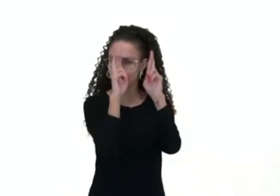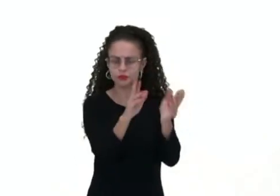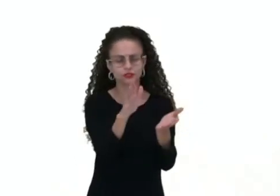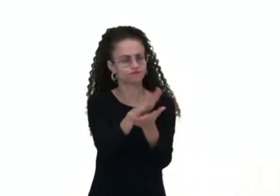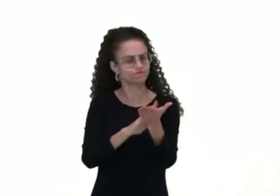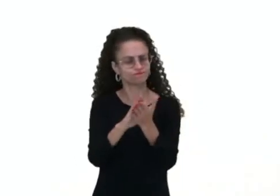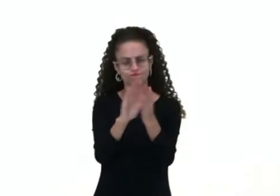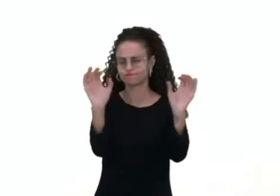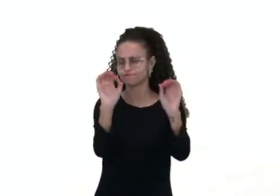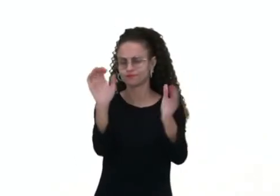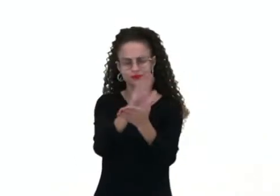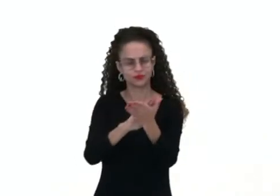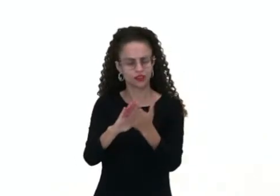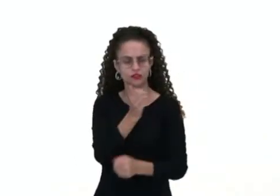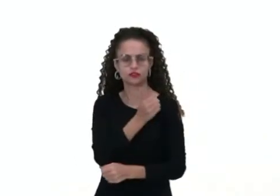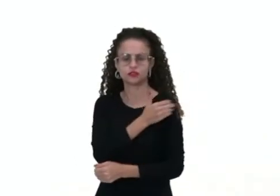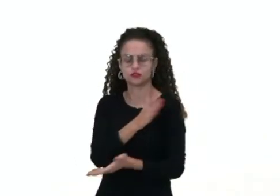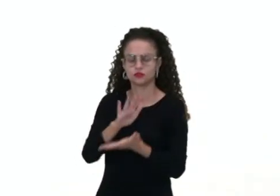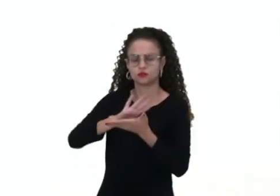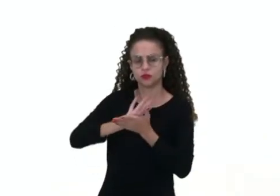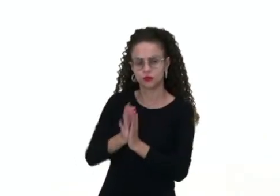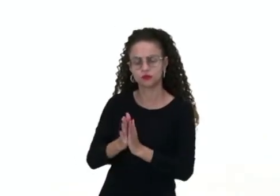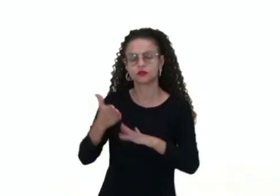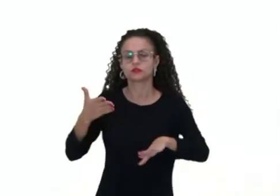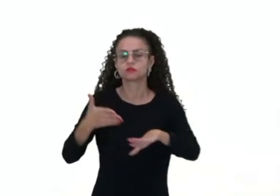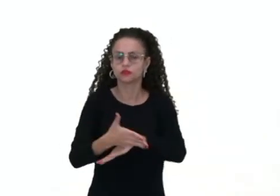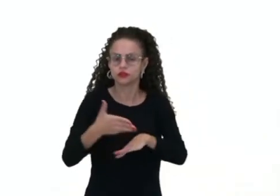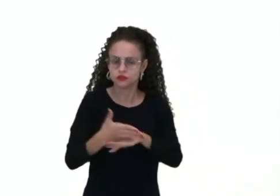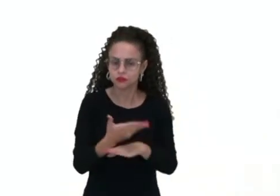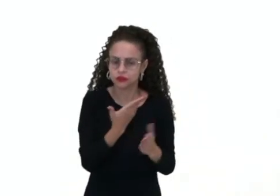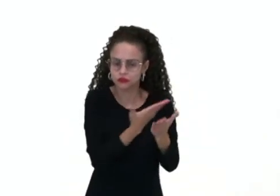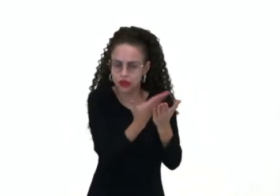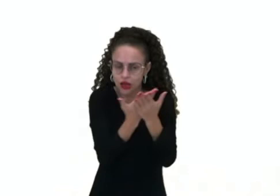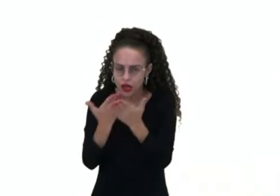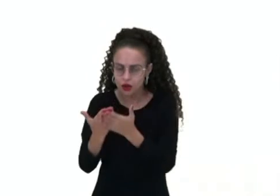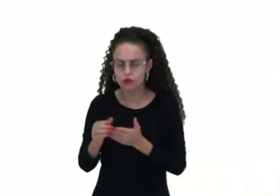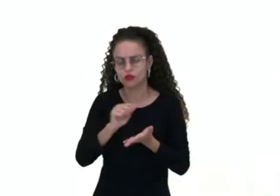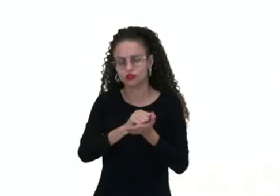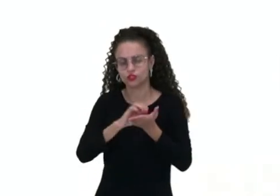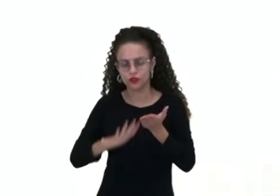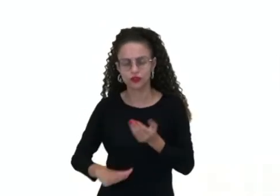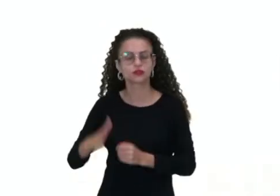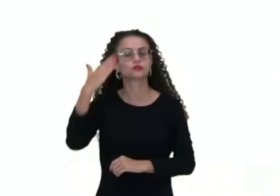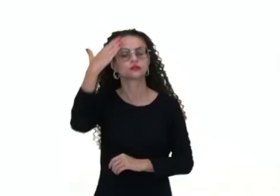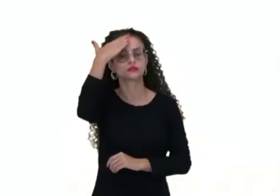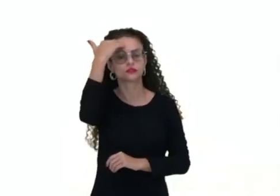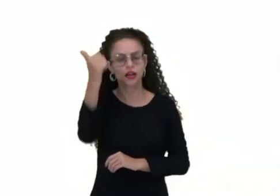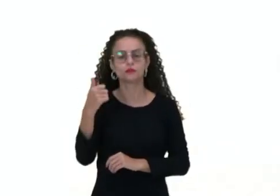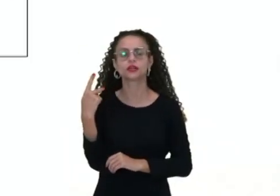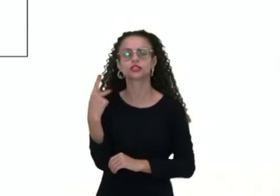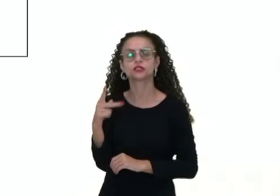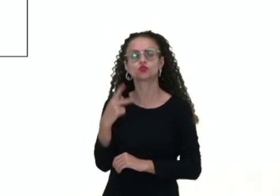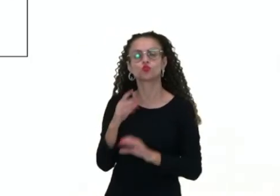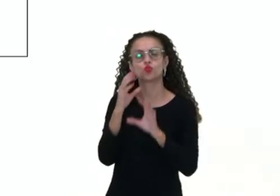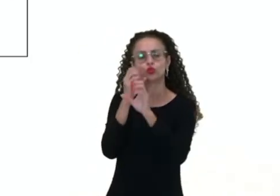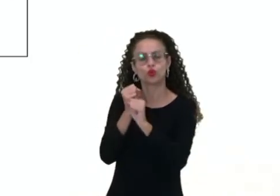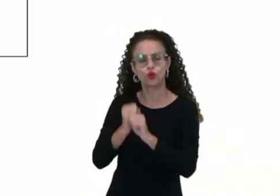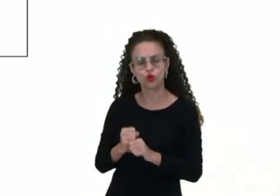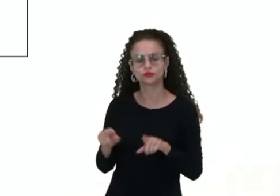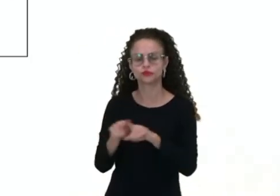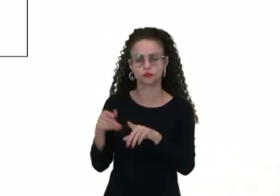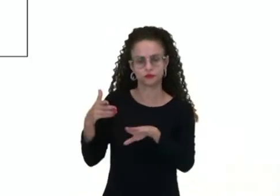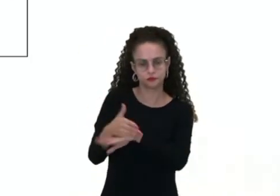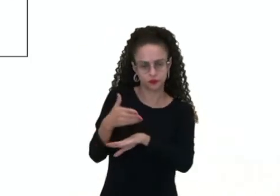forma de discriminação, participar das aulas, demais atividades escolares, saber seu aproveitamento escolar e sua